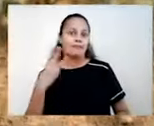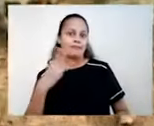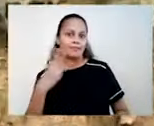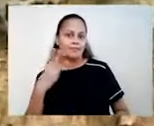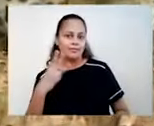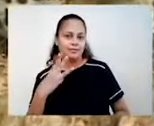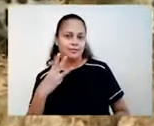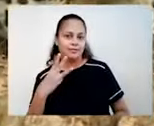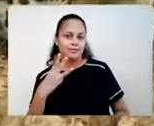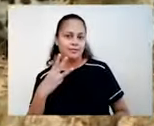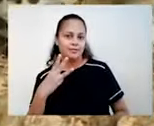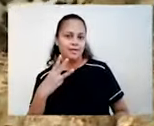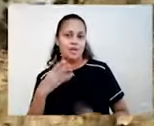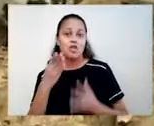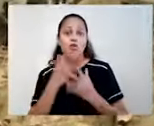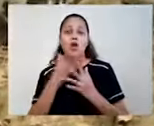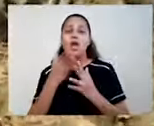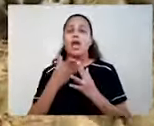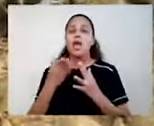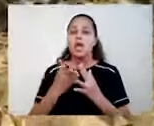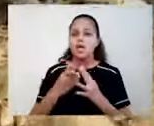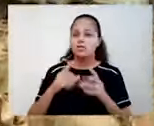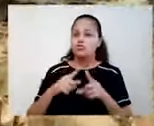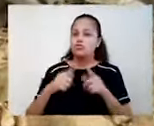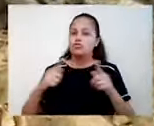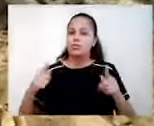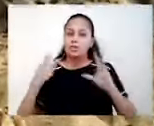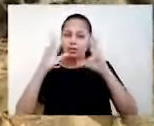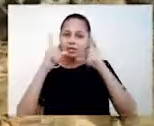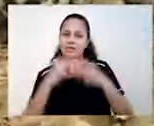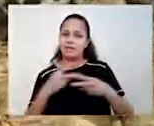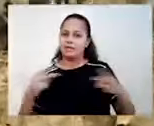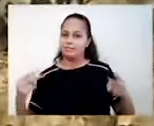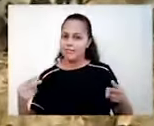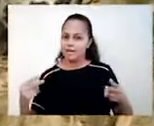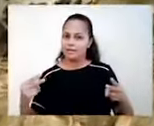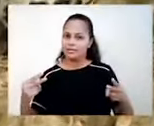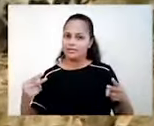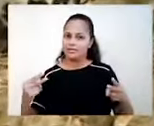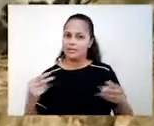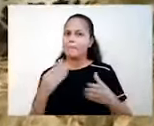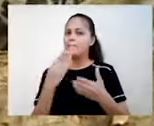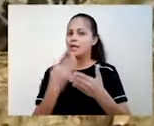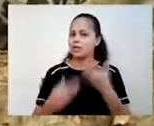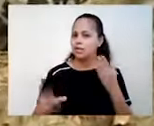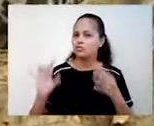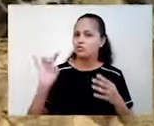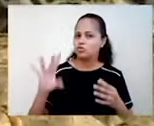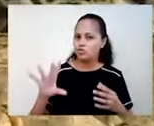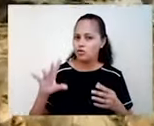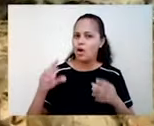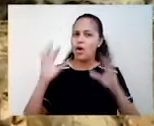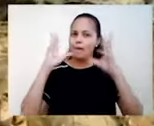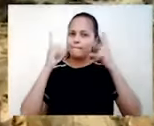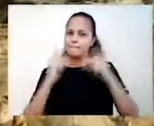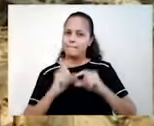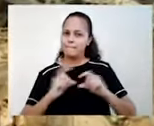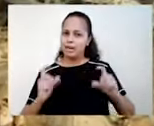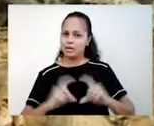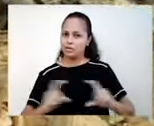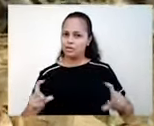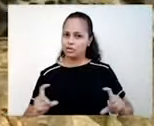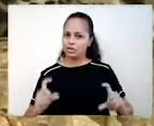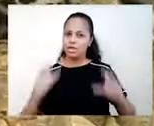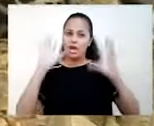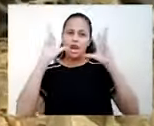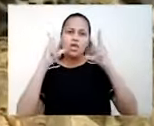Fica em terceiro lugar entre os grandes felinos em tamanho, perdendo apenas para o tigre e o leão. Sua pelagem